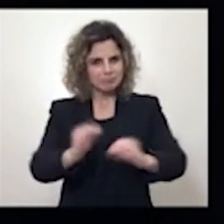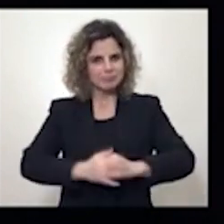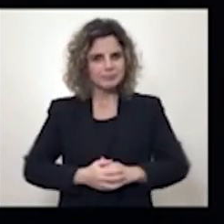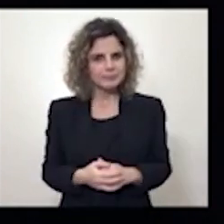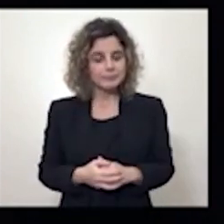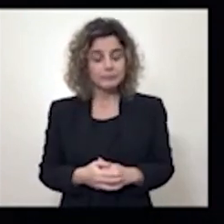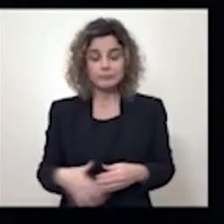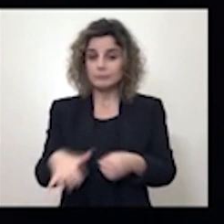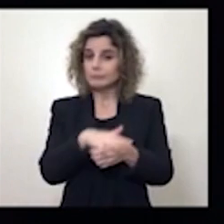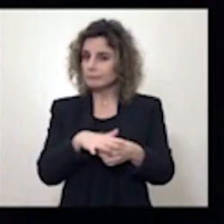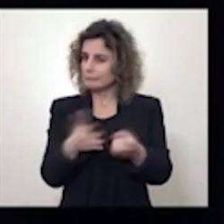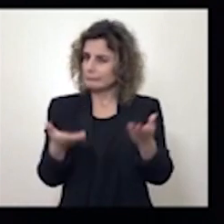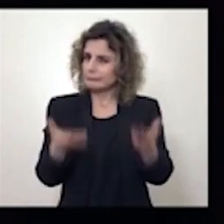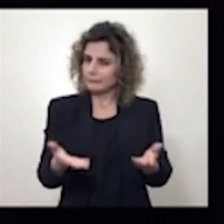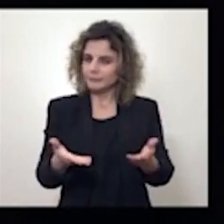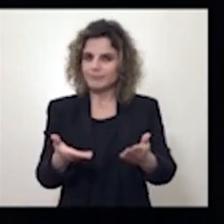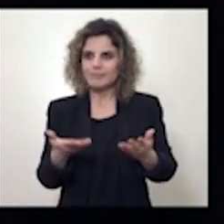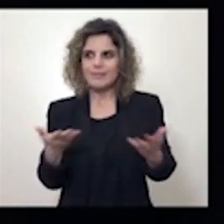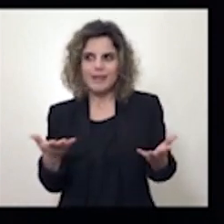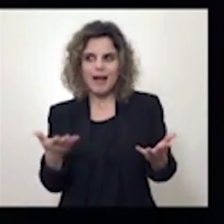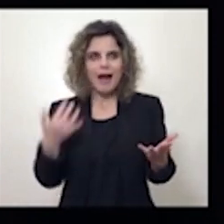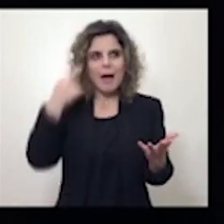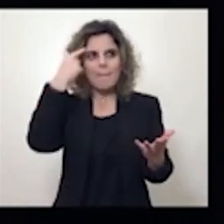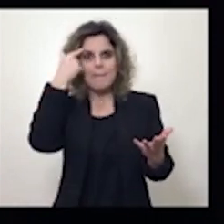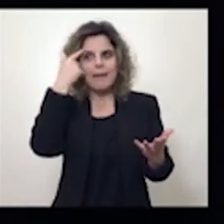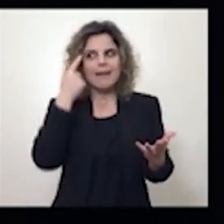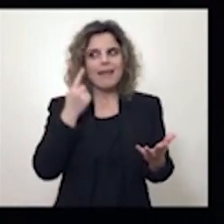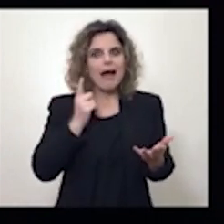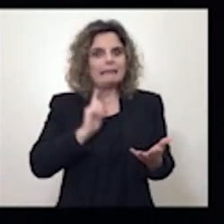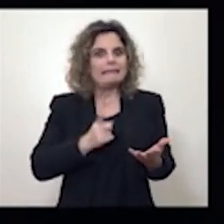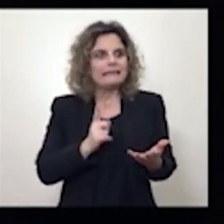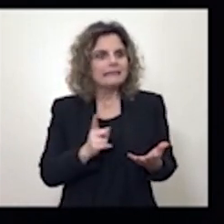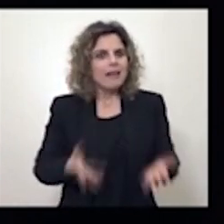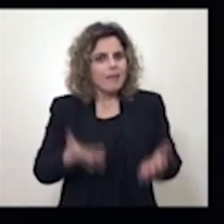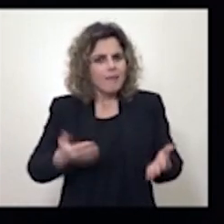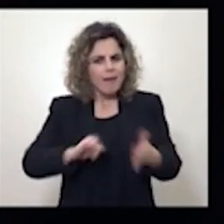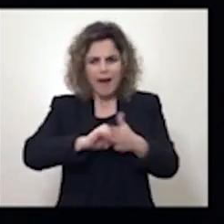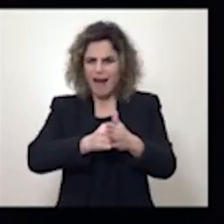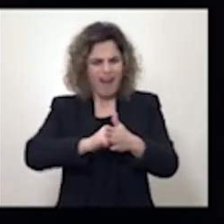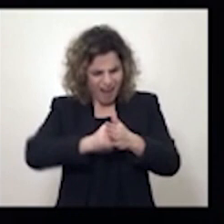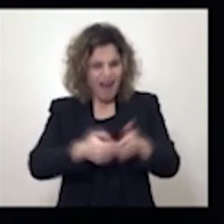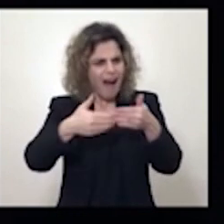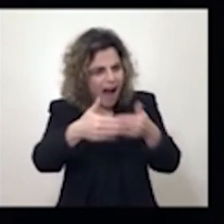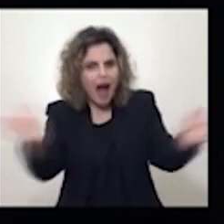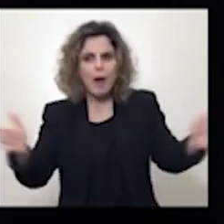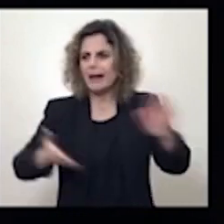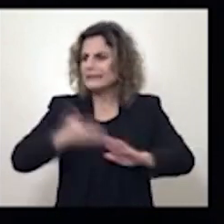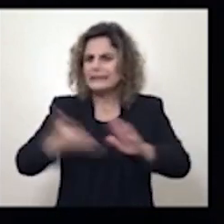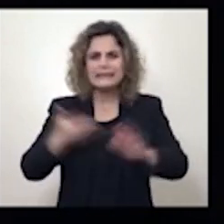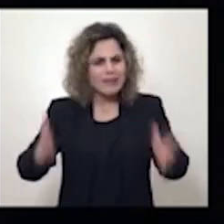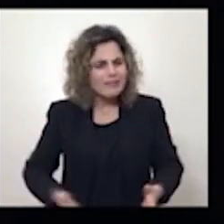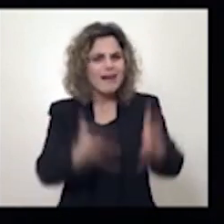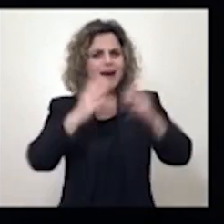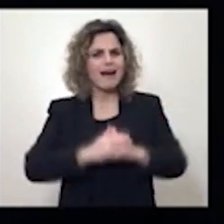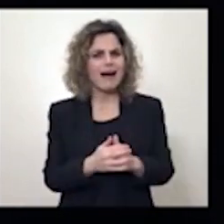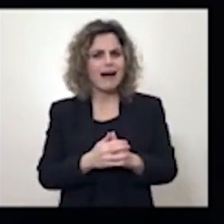Nesta situação, é muito tentador defender que há que abrir e desconfinar o mais rápido possível. E as